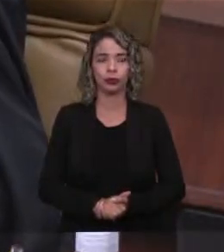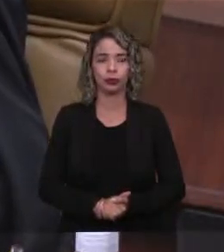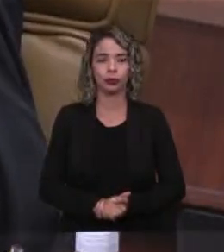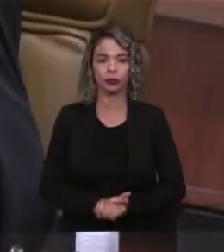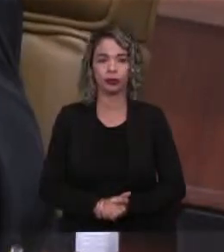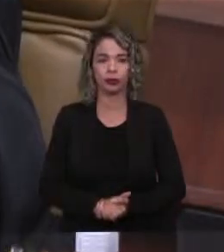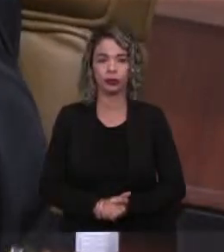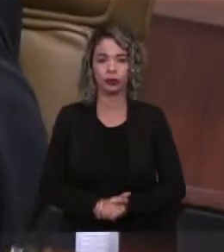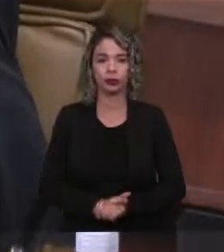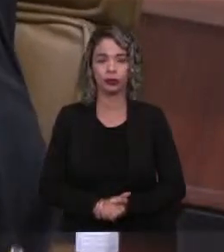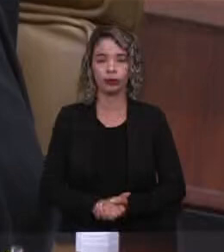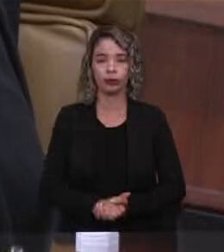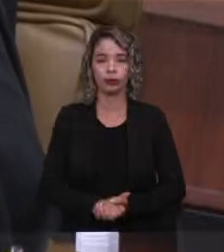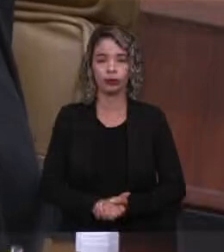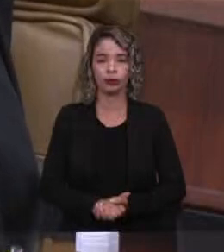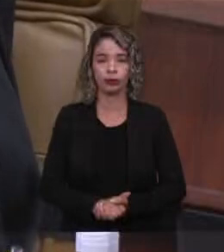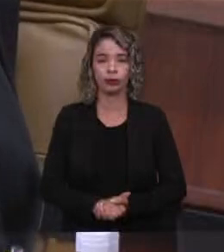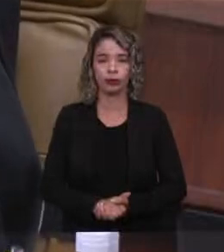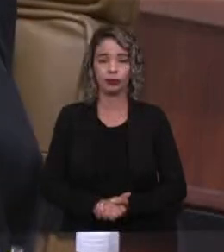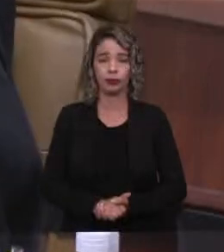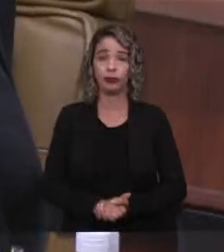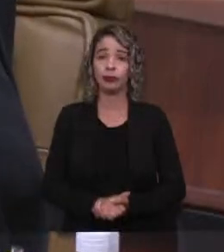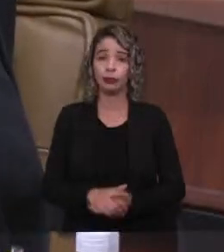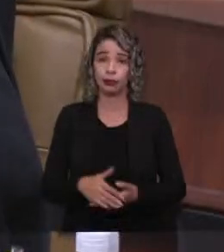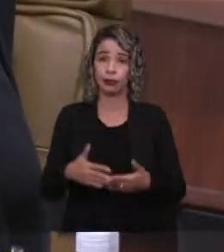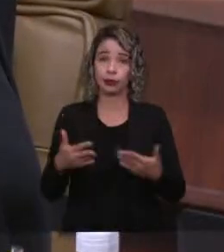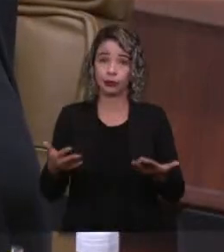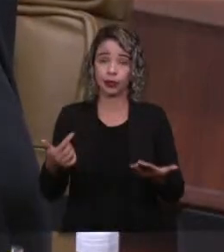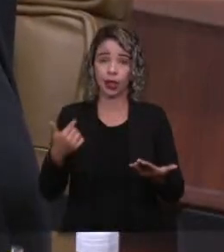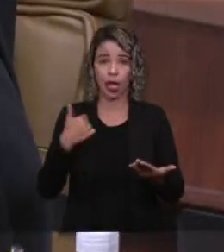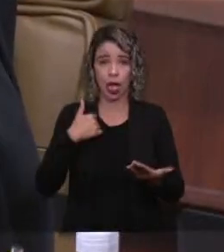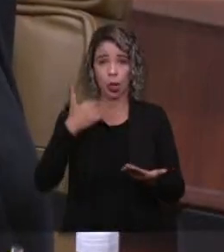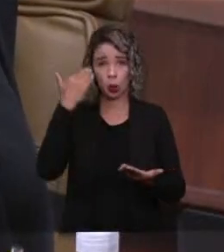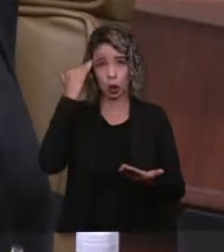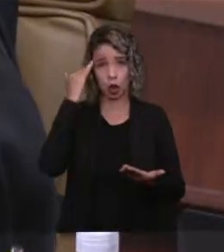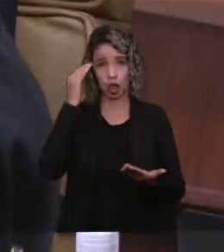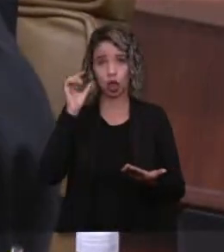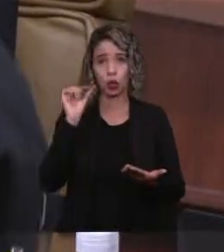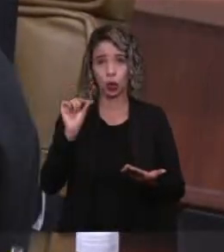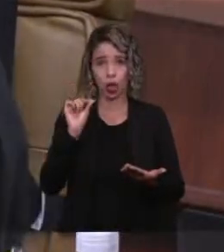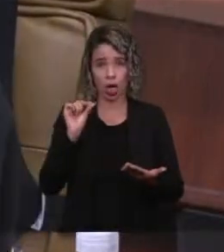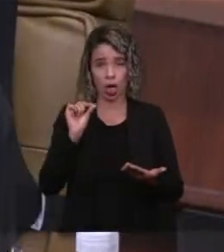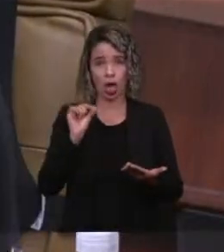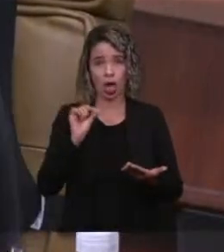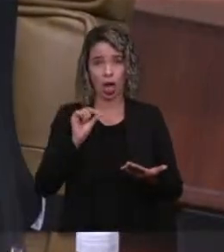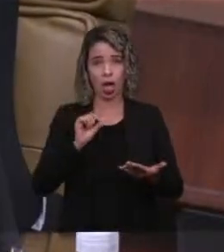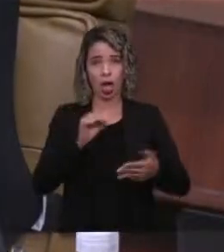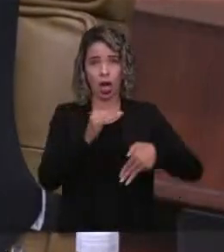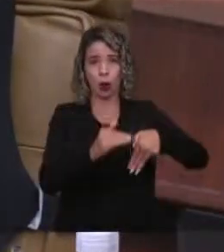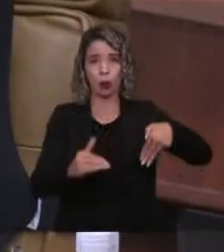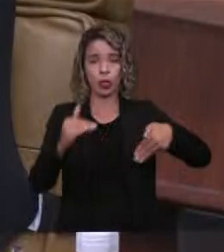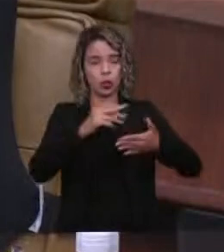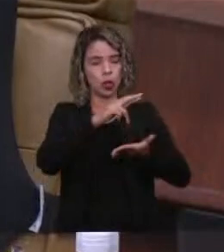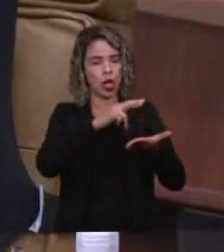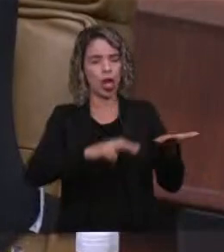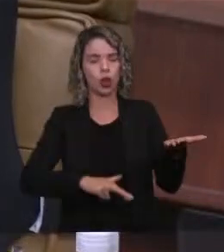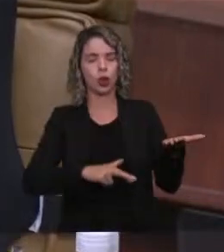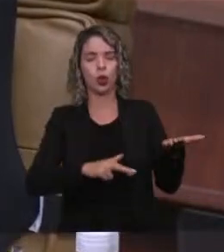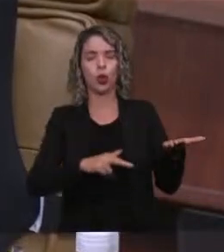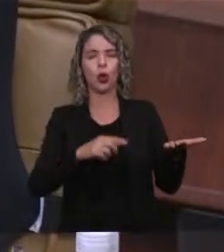porque, se bem também depreendi, o eminente relator esculpa ou não vê evidências suficientes